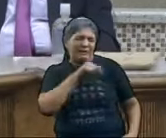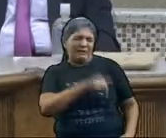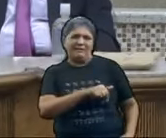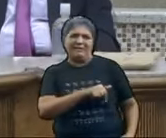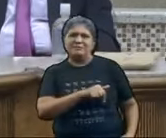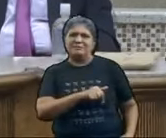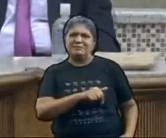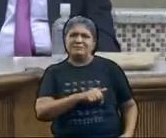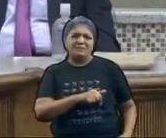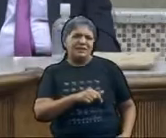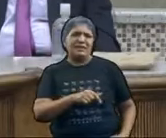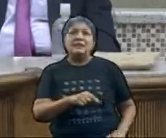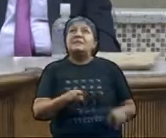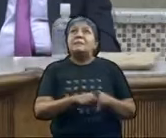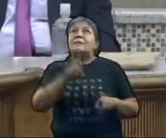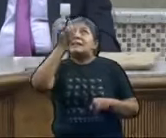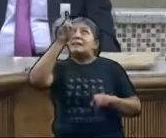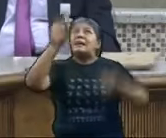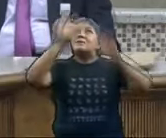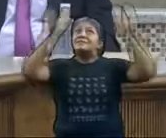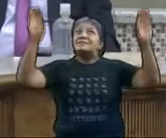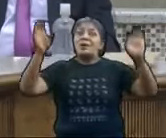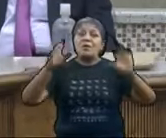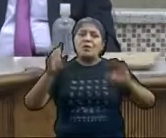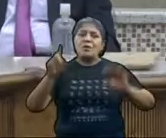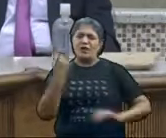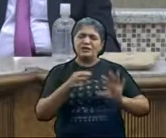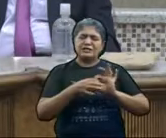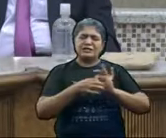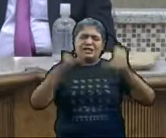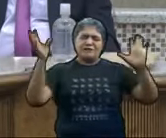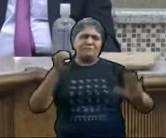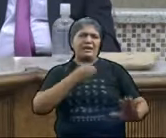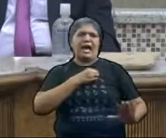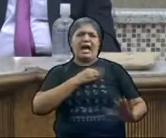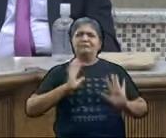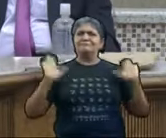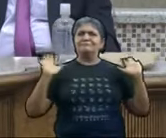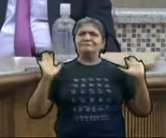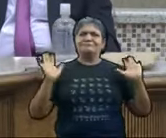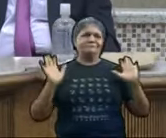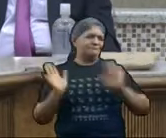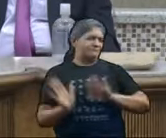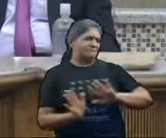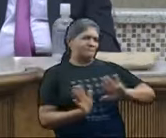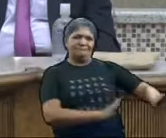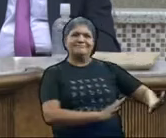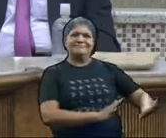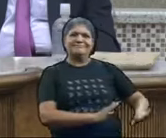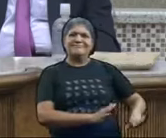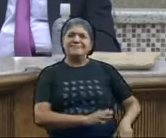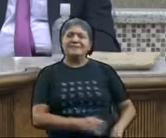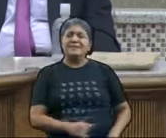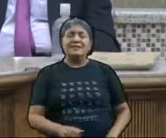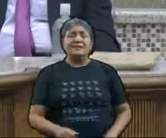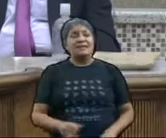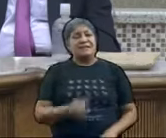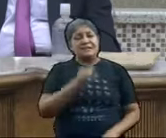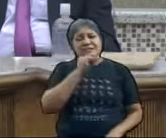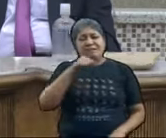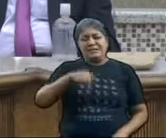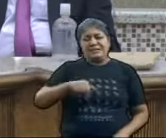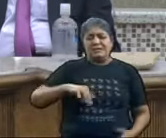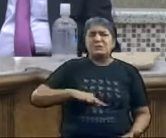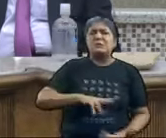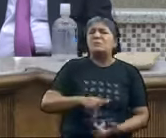chamada pecado. Pecado. Se há alguma coisa que tem maltratado a humanidade ao longo dos